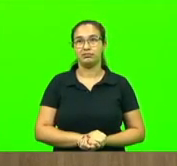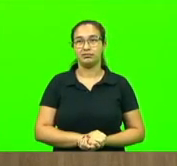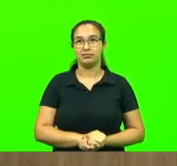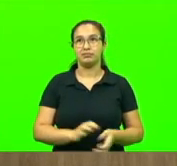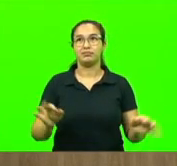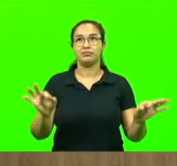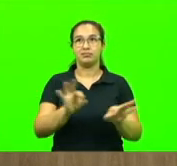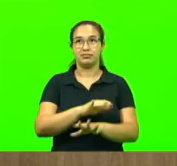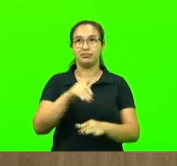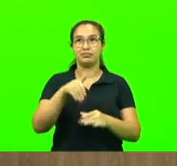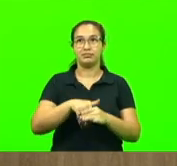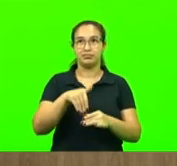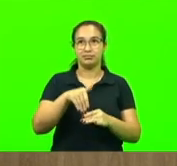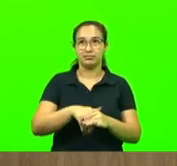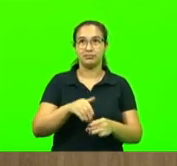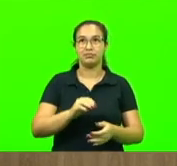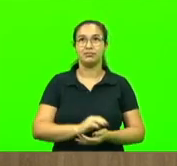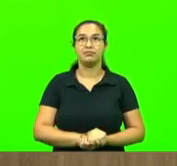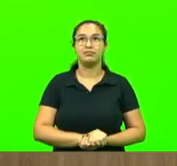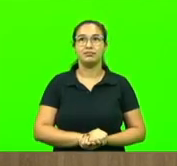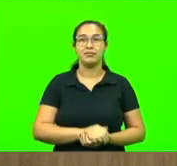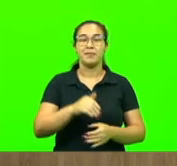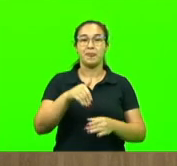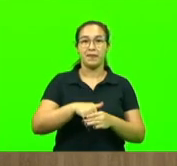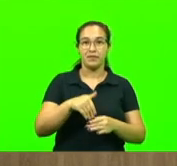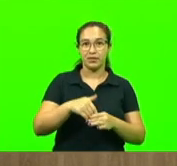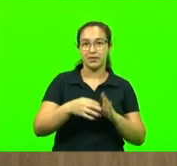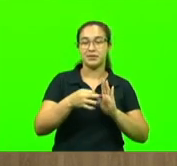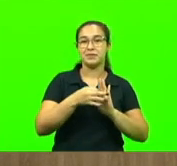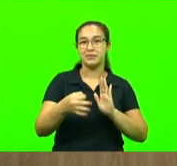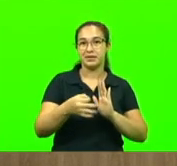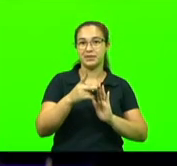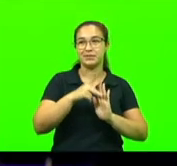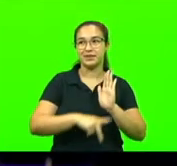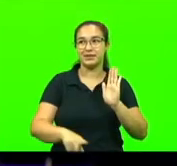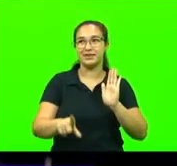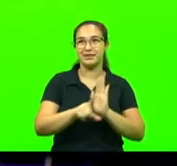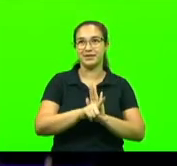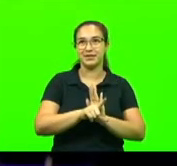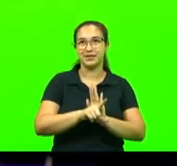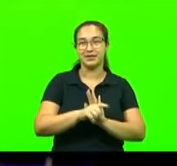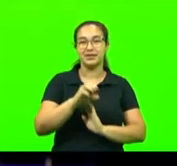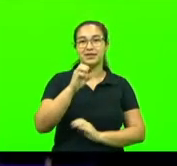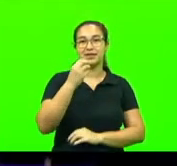Encerrada a votação. Votação e parecer ao projeto de lei